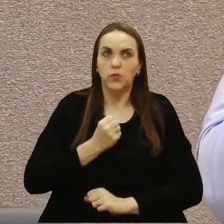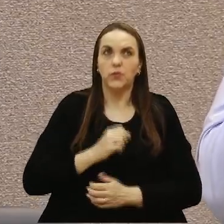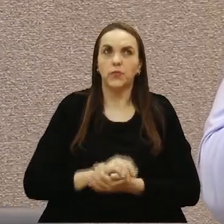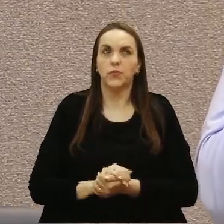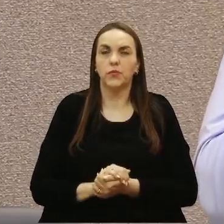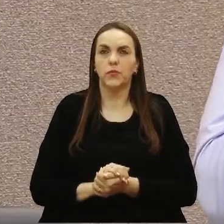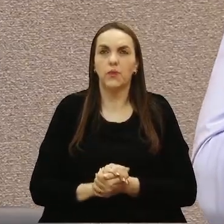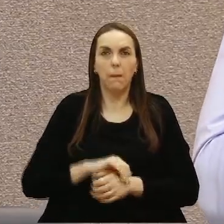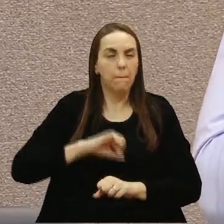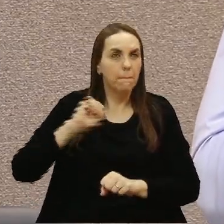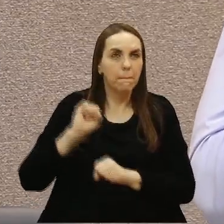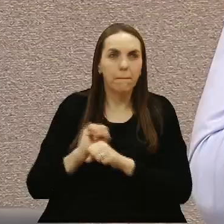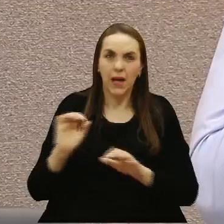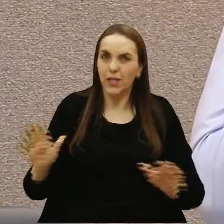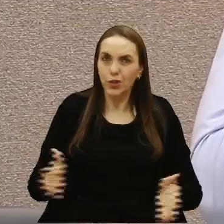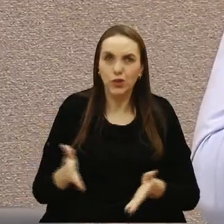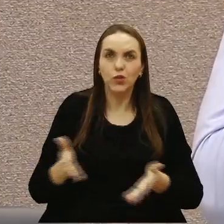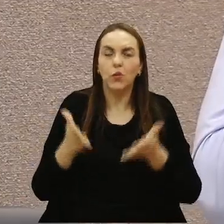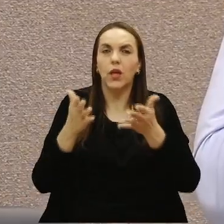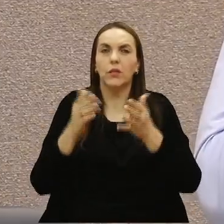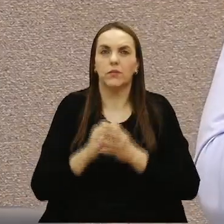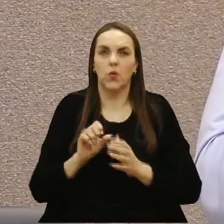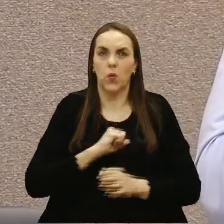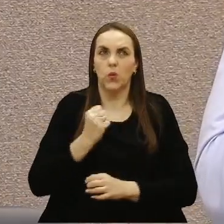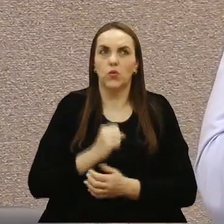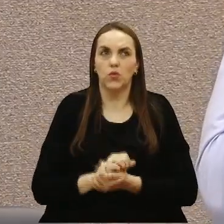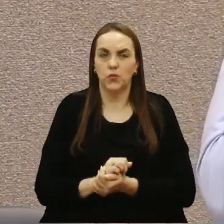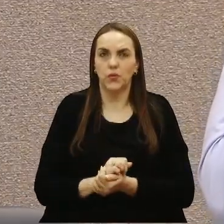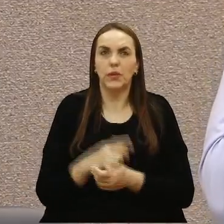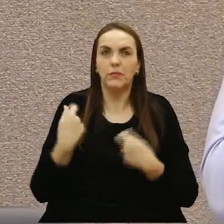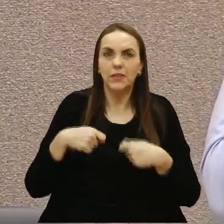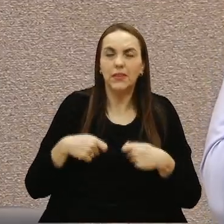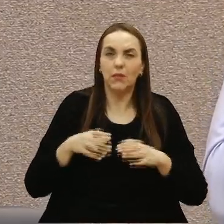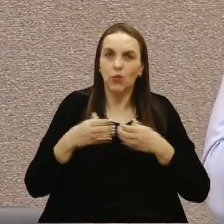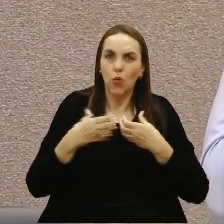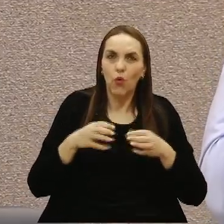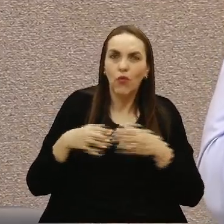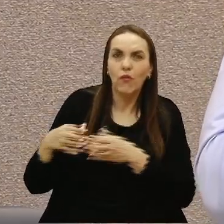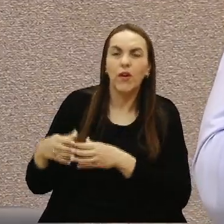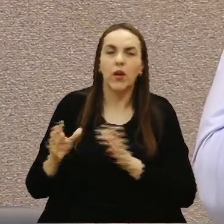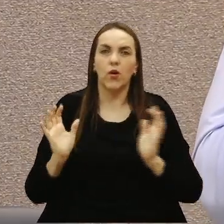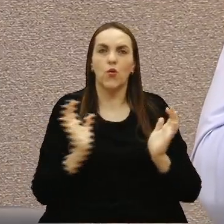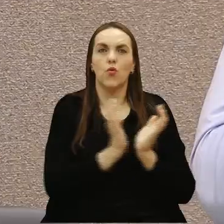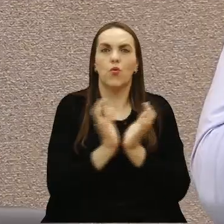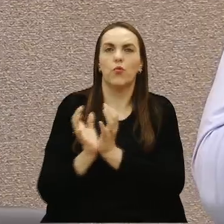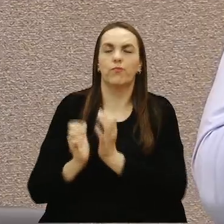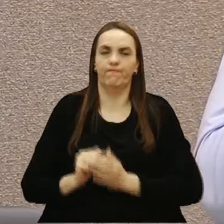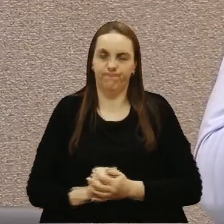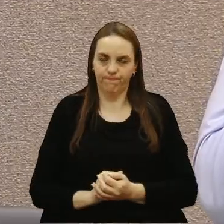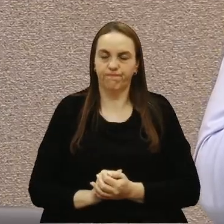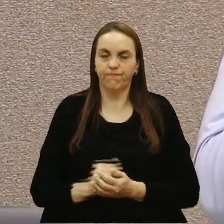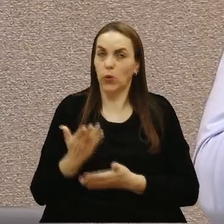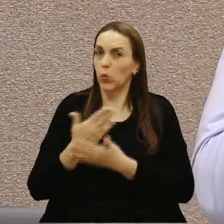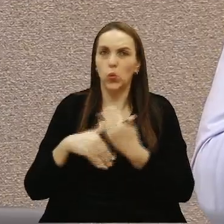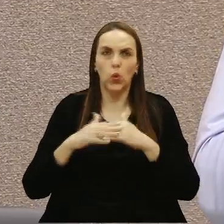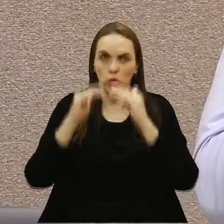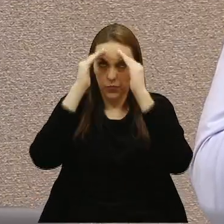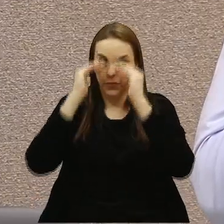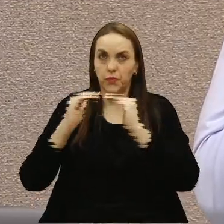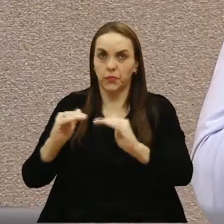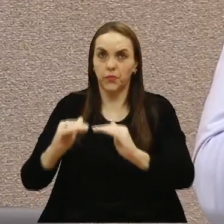Vamos parar de estimular o ódio. Nós precisamos conviver em grupo, todos se